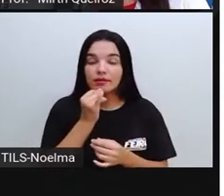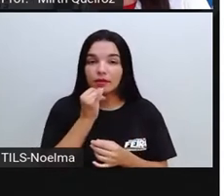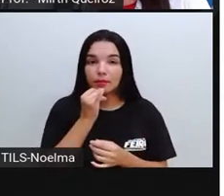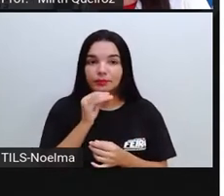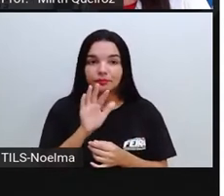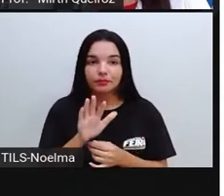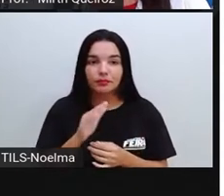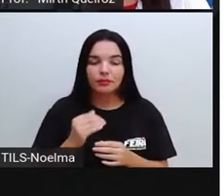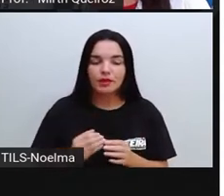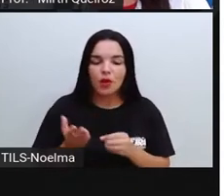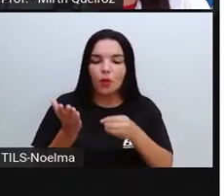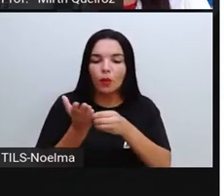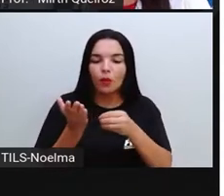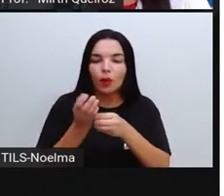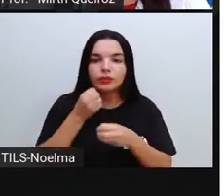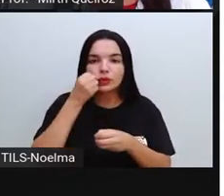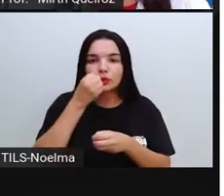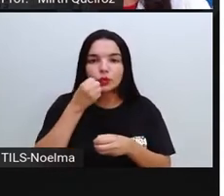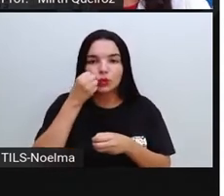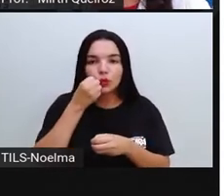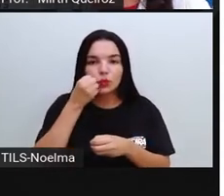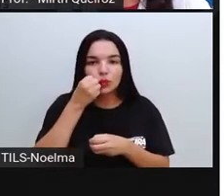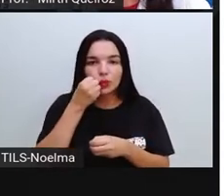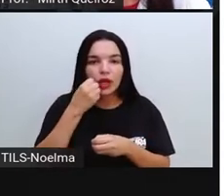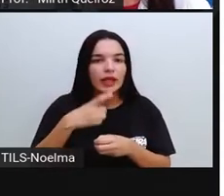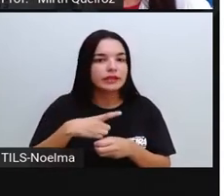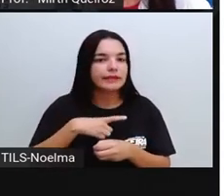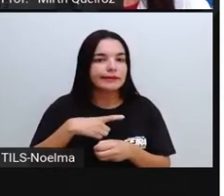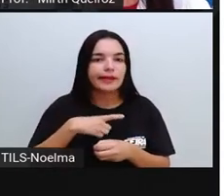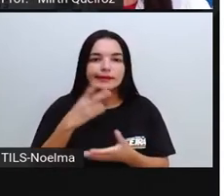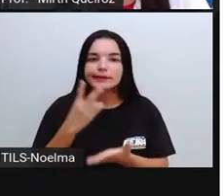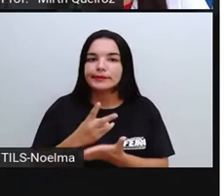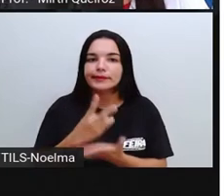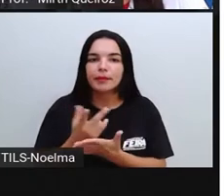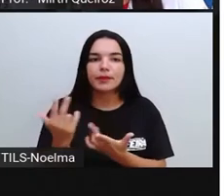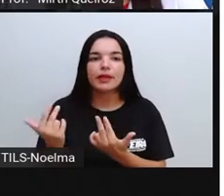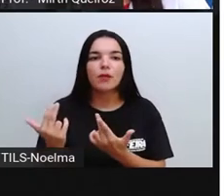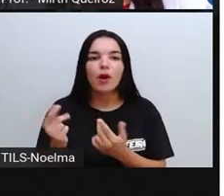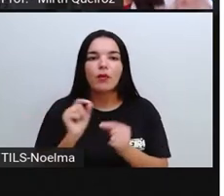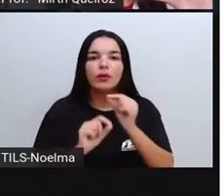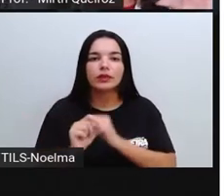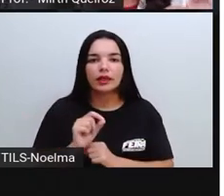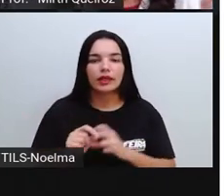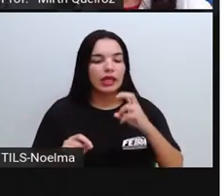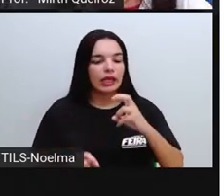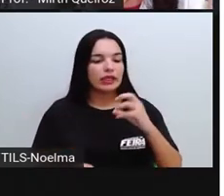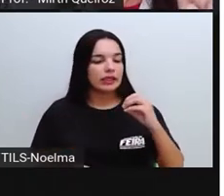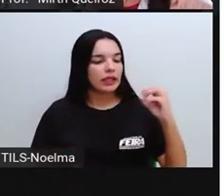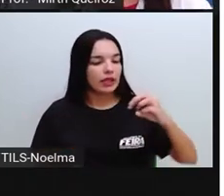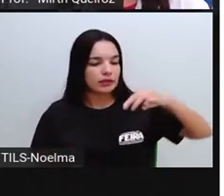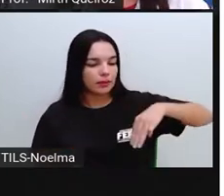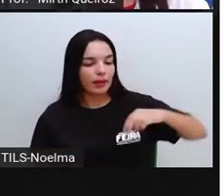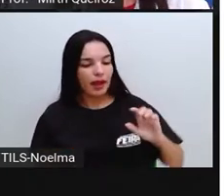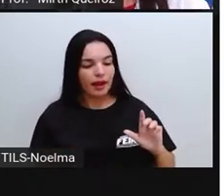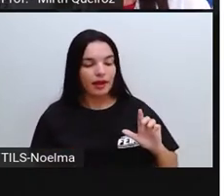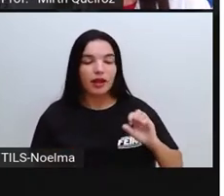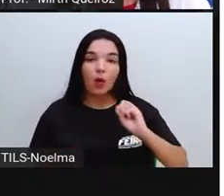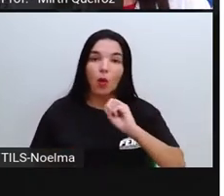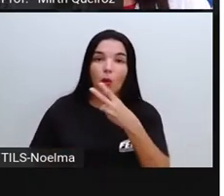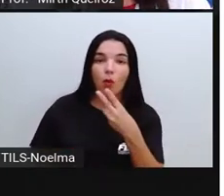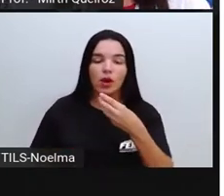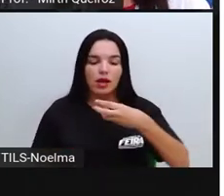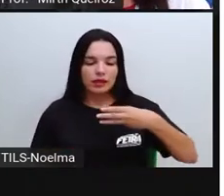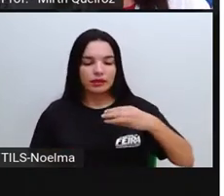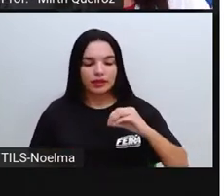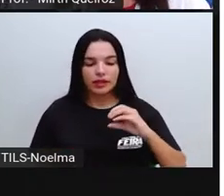mesma medida, né? Então tem um copo de 500 ml, o um copo de 300 ml.